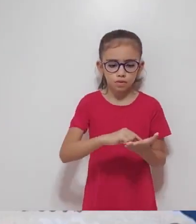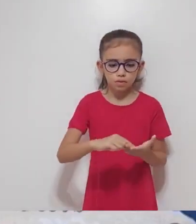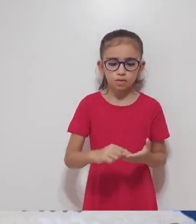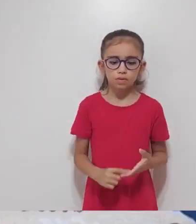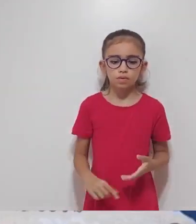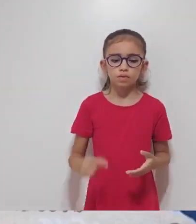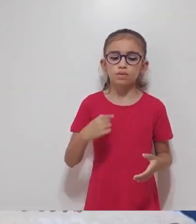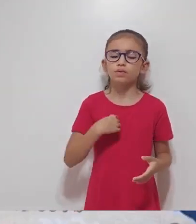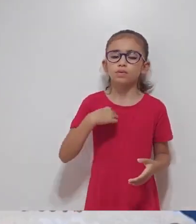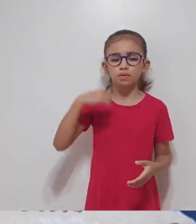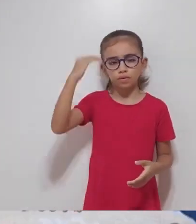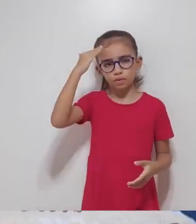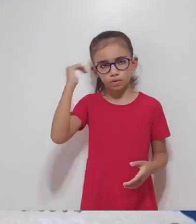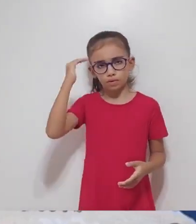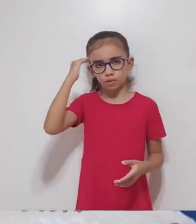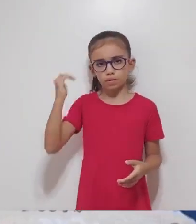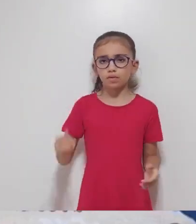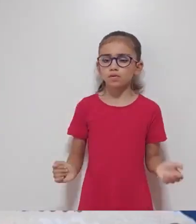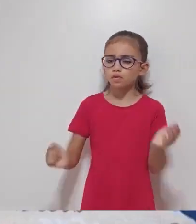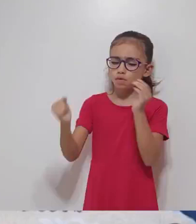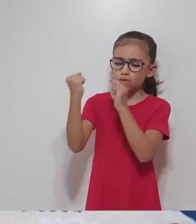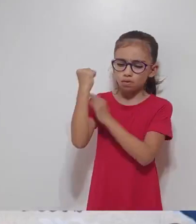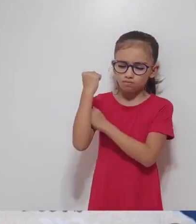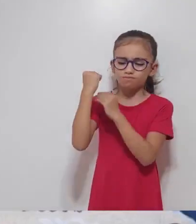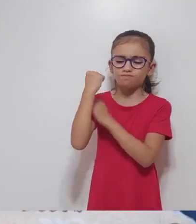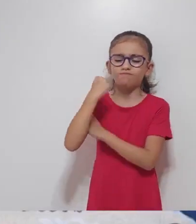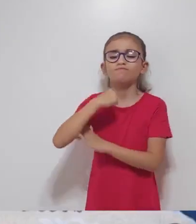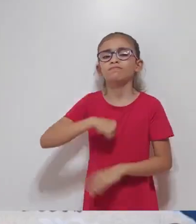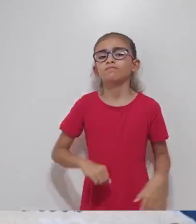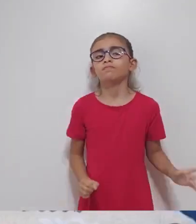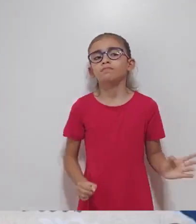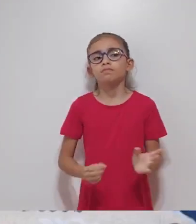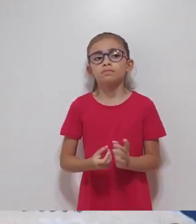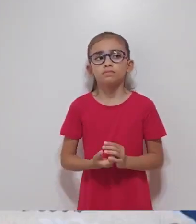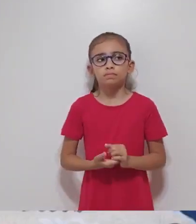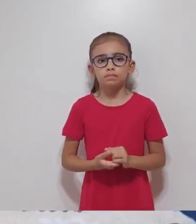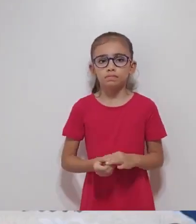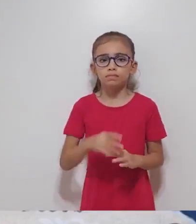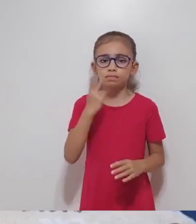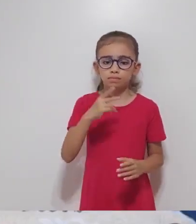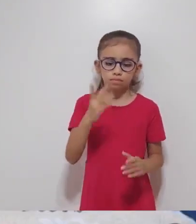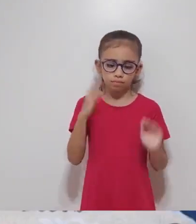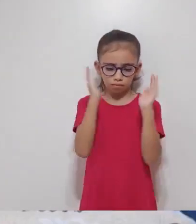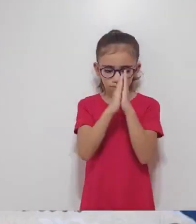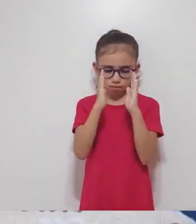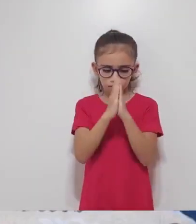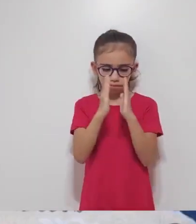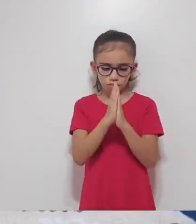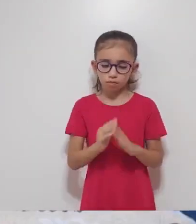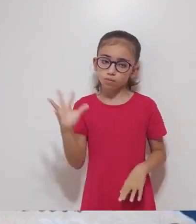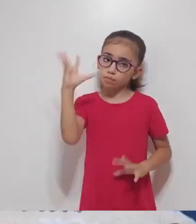eu tenho certeza que essa palavra é muito forte, ela toca muito no nosso coração e fala sobre a oração. E a gente